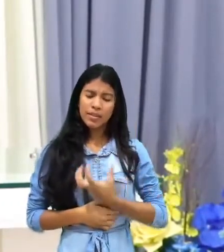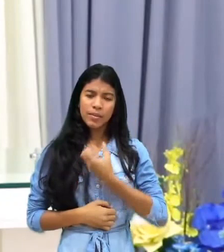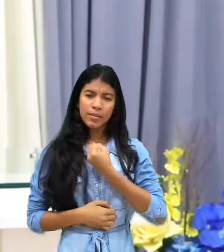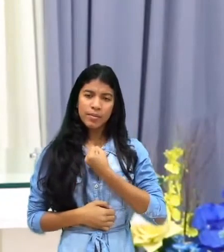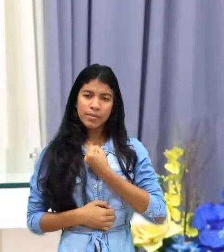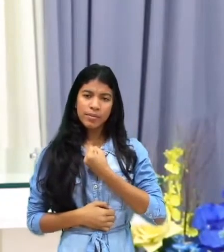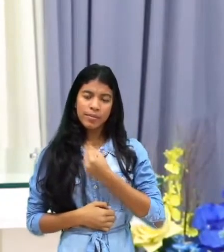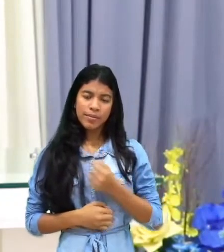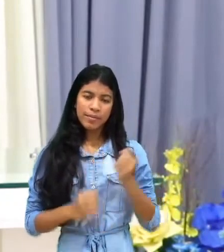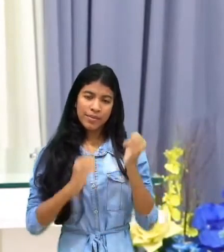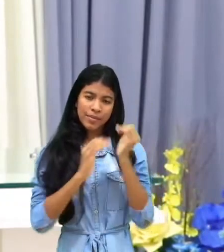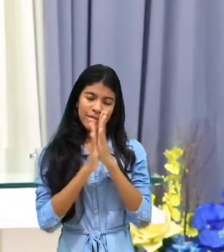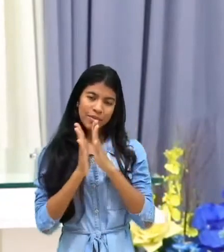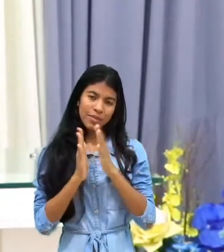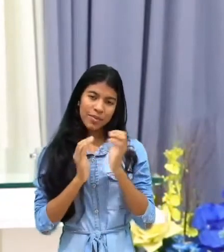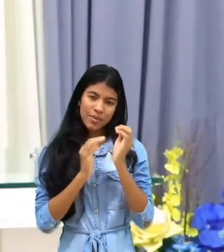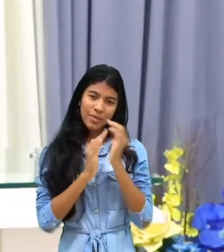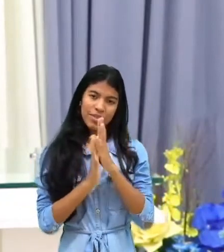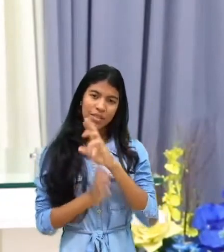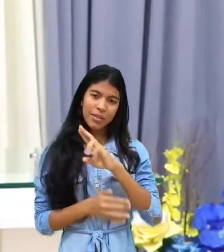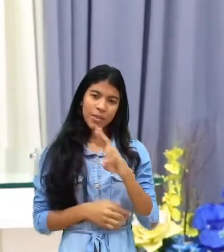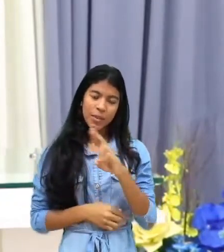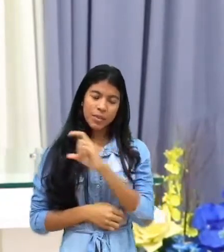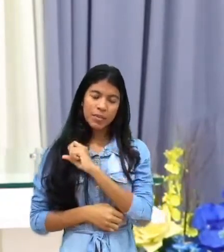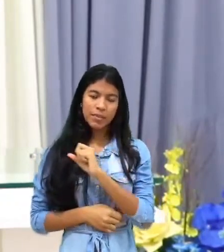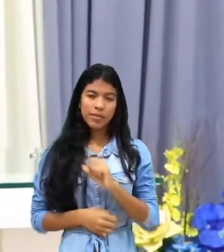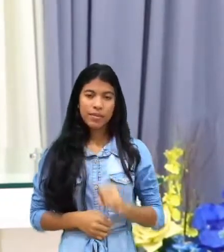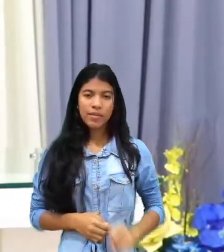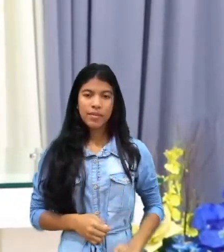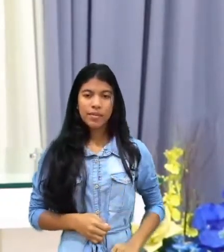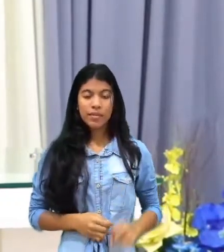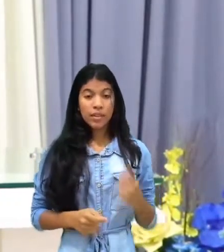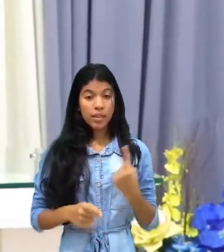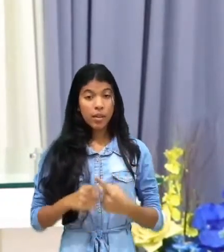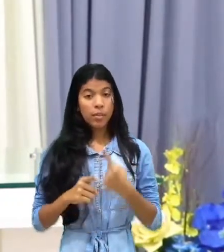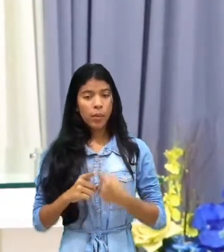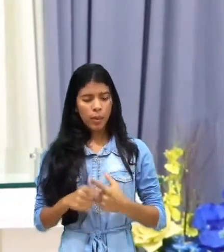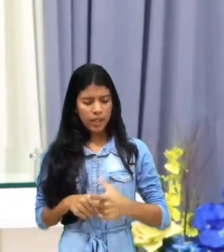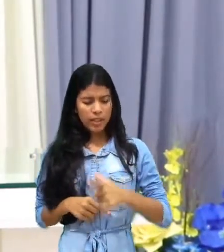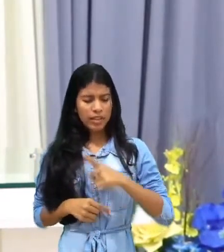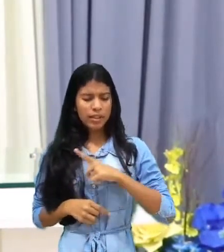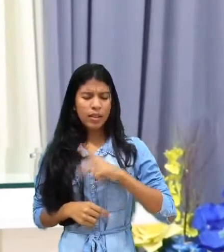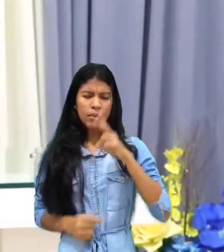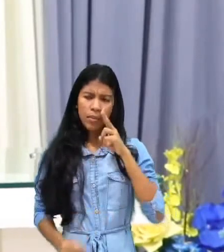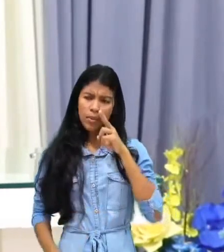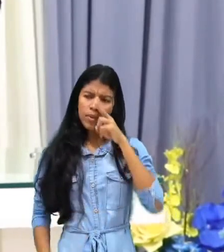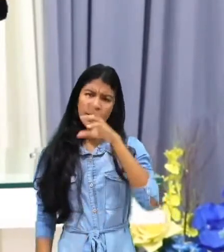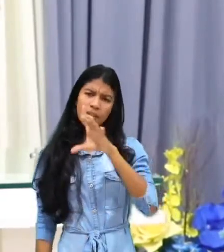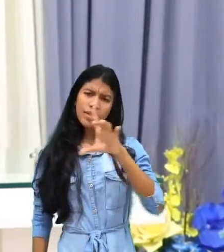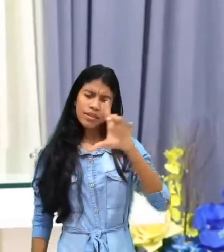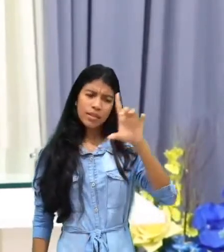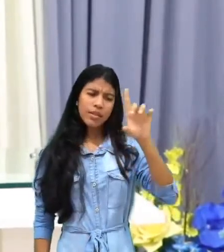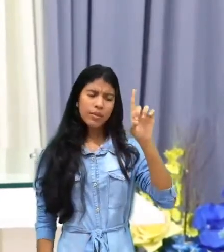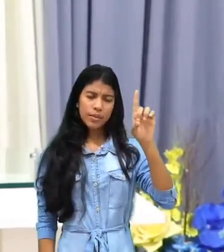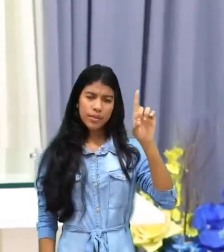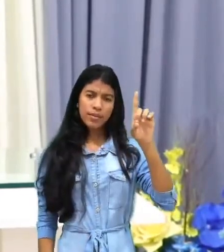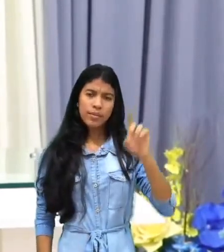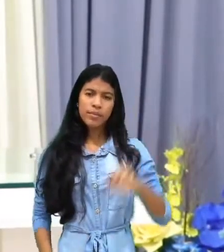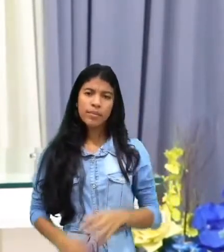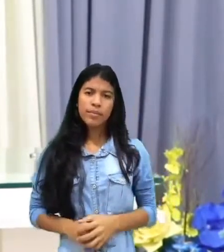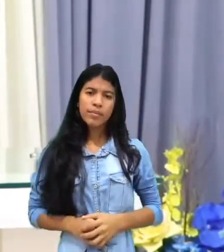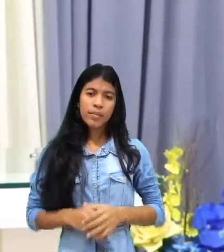salvação. Louvado seja o nome do Senhor, porque tem poder de Deus. A Bíblia diz lá, em Atos